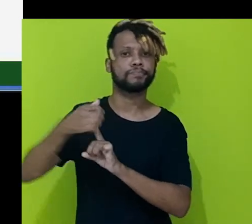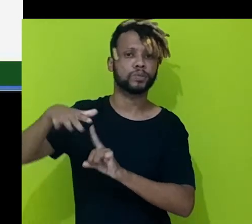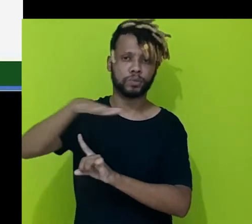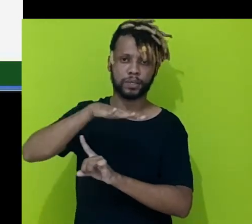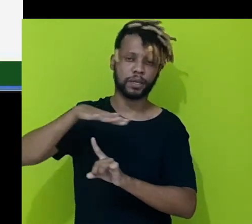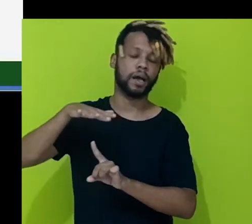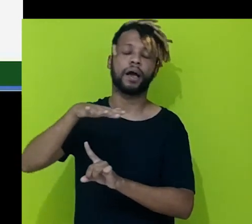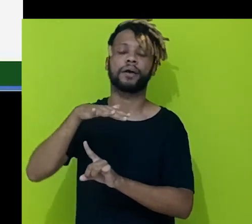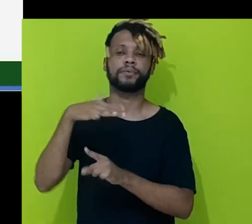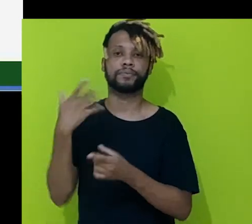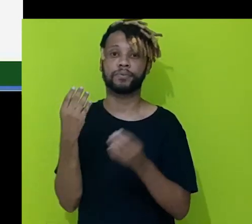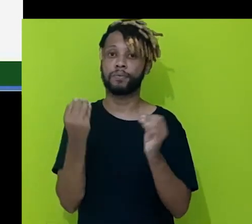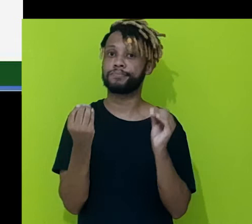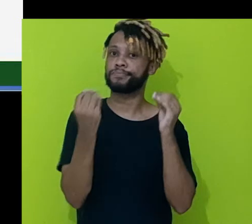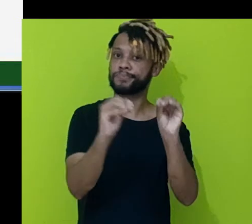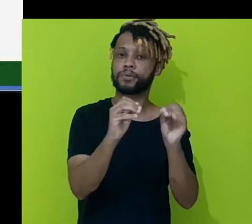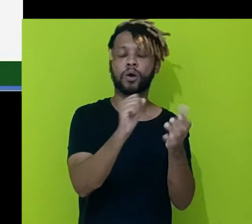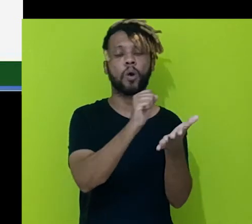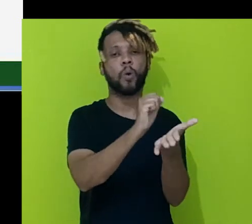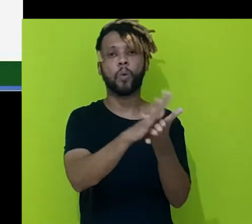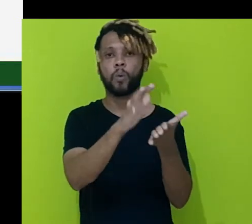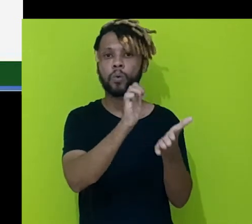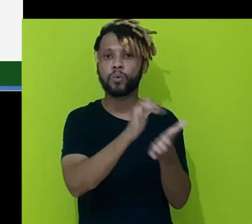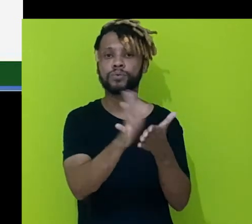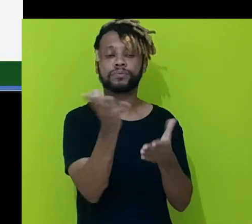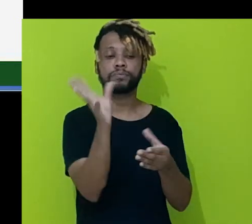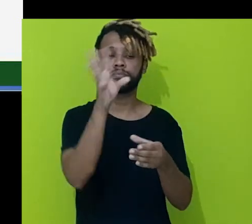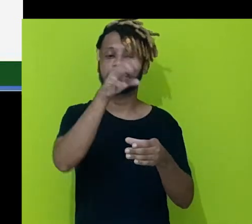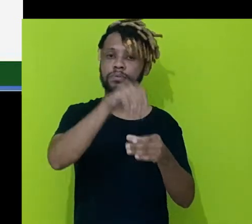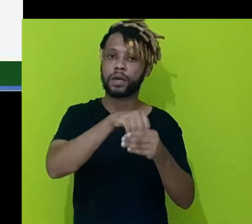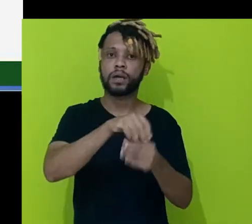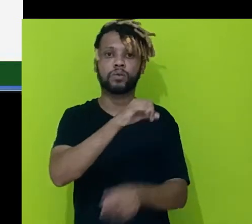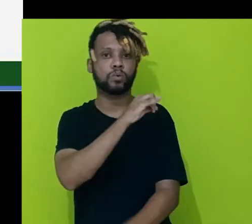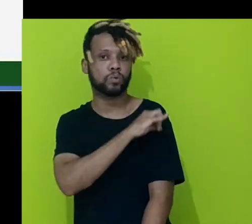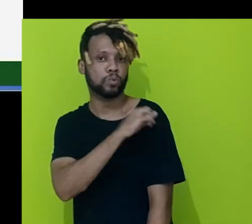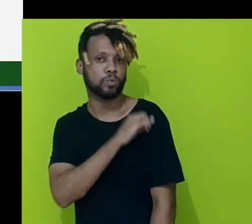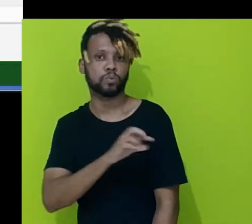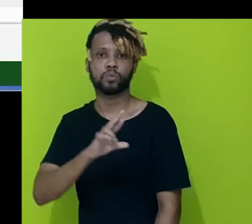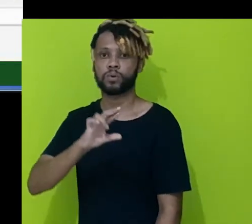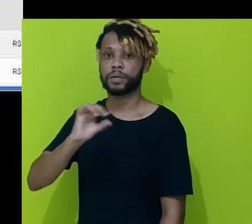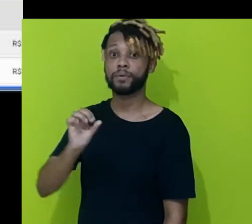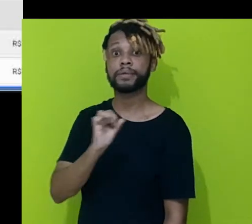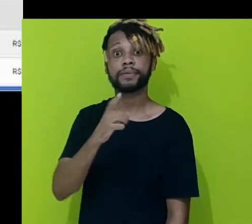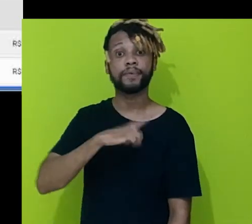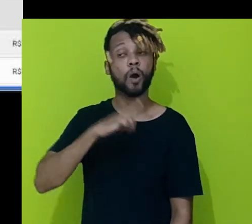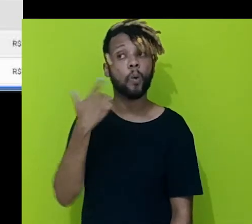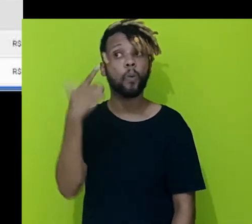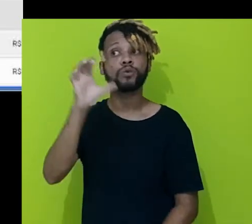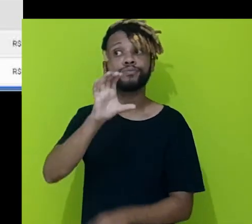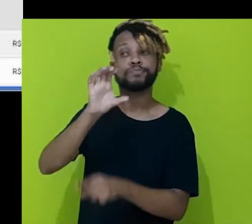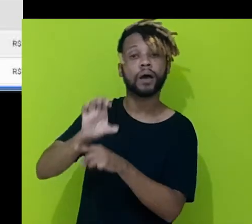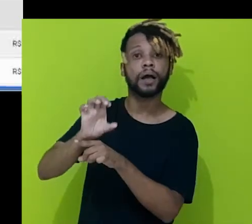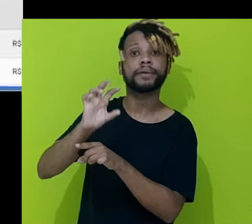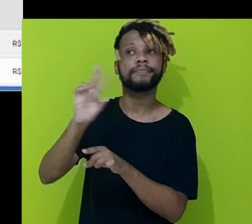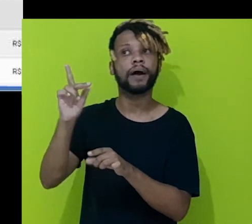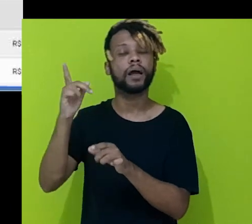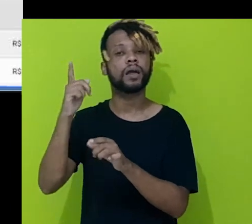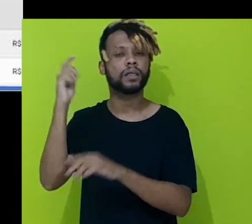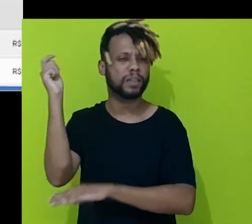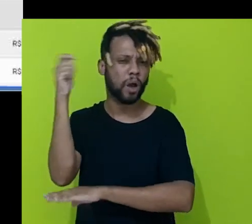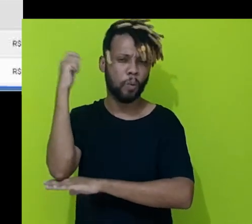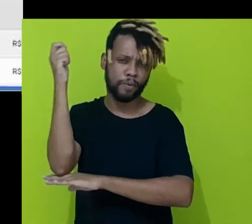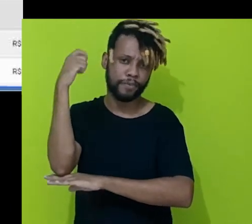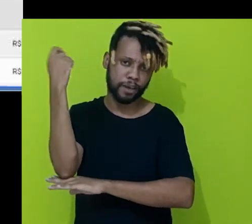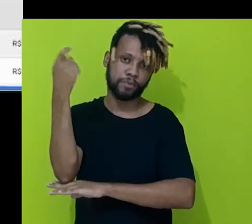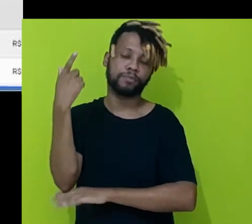você vai colocar os custos dentro do estado do Rio de Janeiro. Se você tivesse um outro estado de realização do projeto, aqui